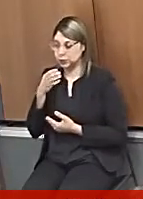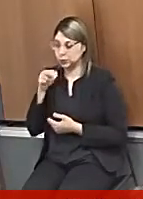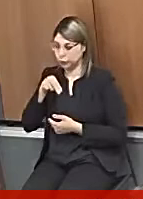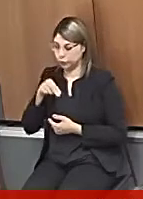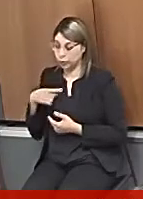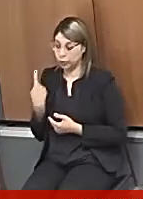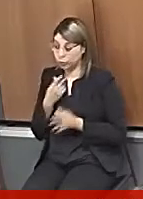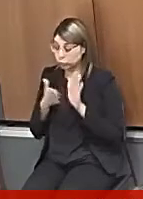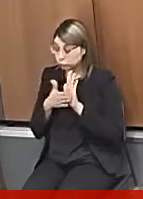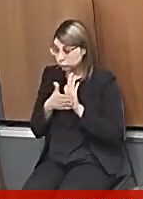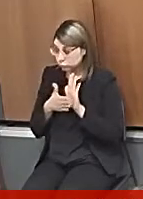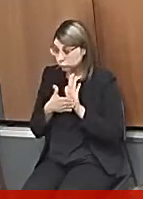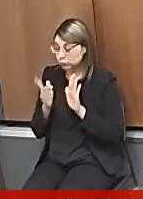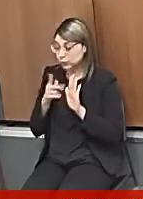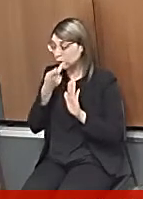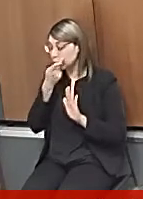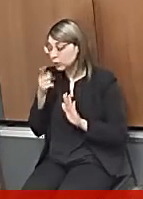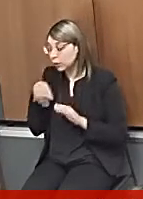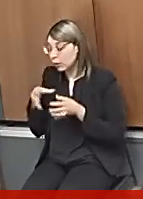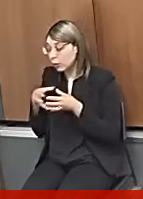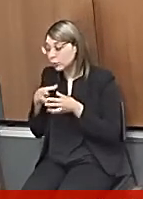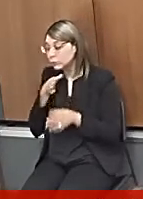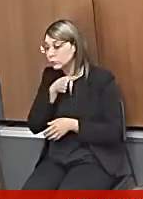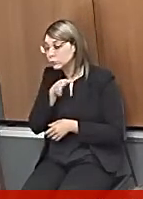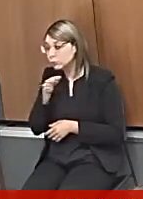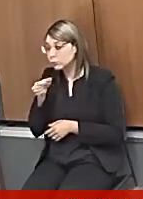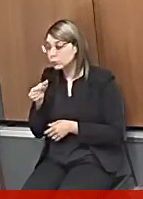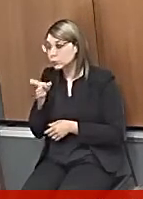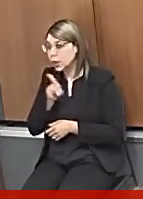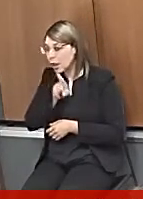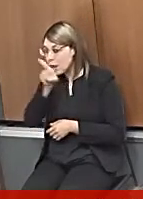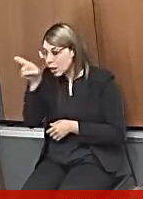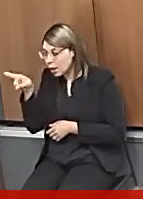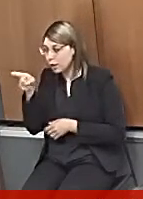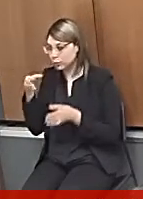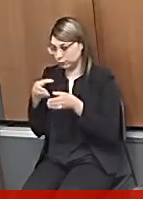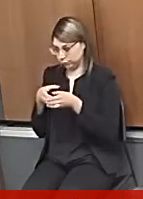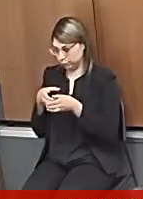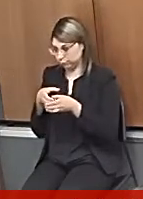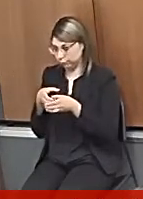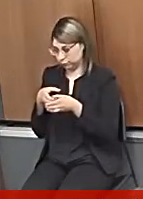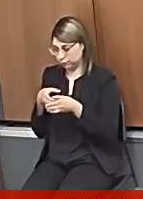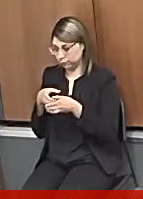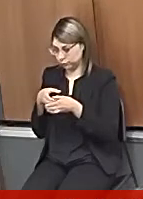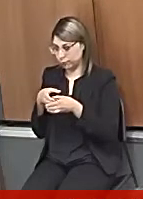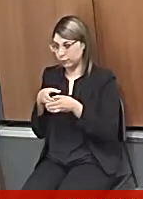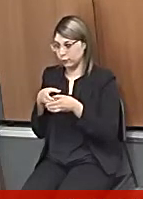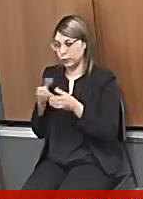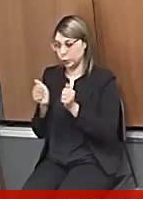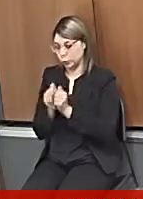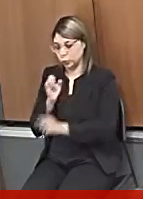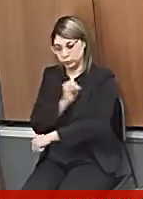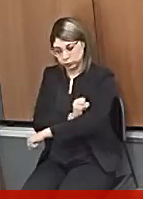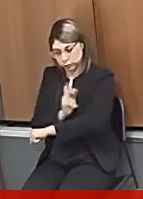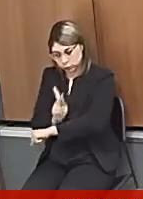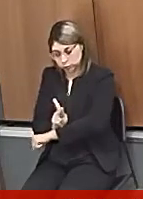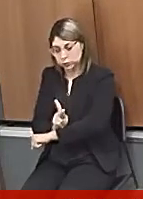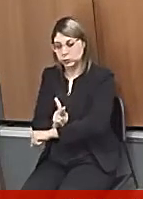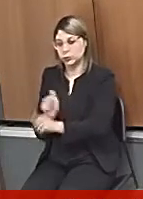uma visita da comissão lá na cidade administrativa com o ipsemg